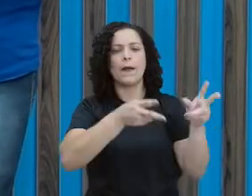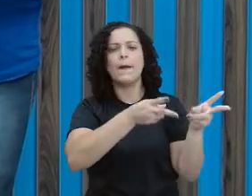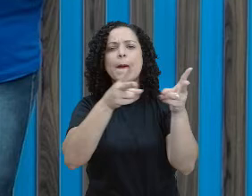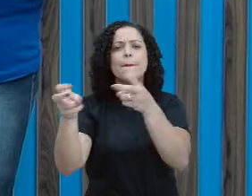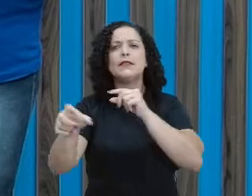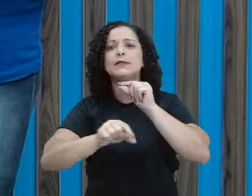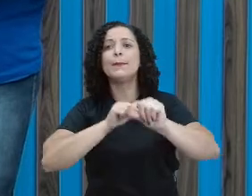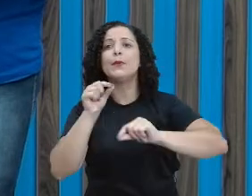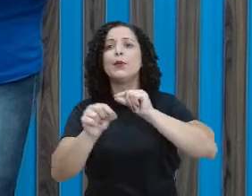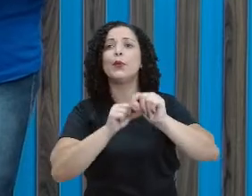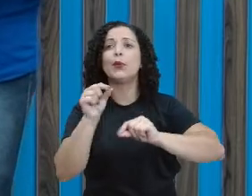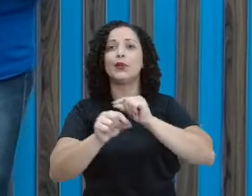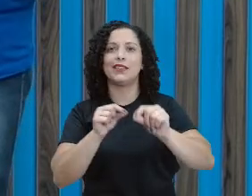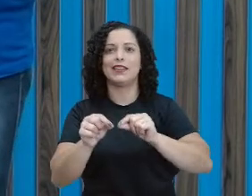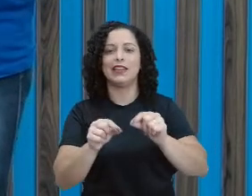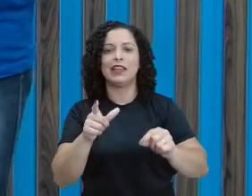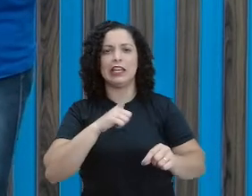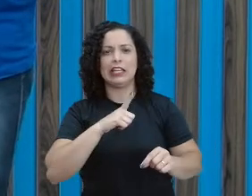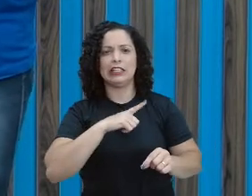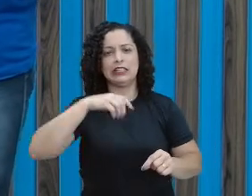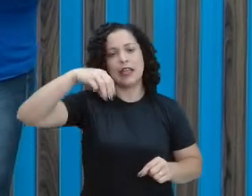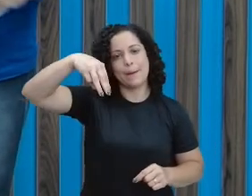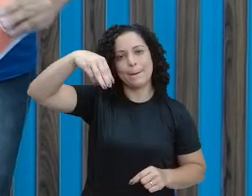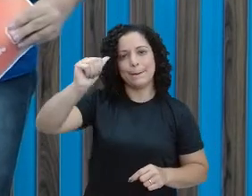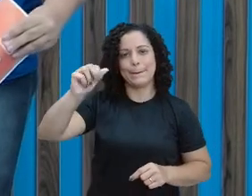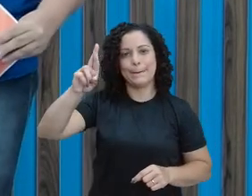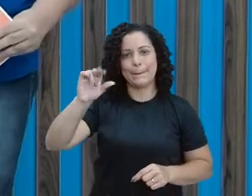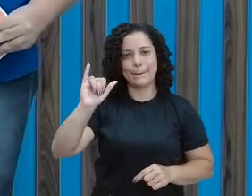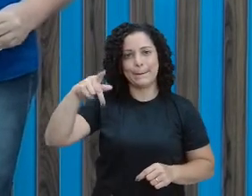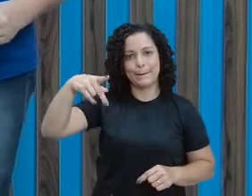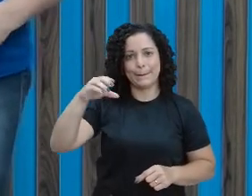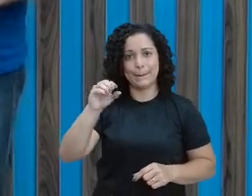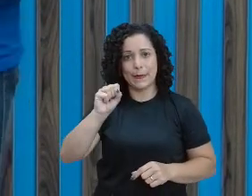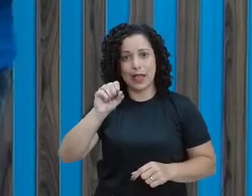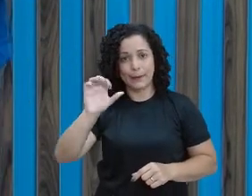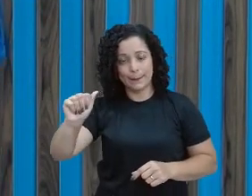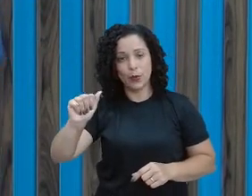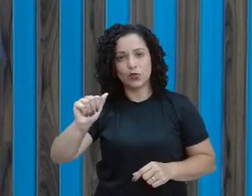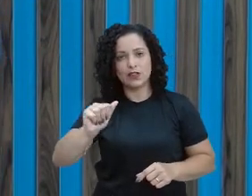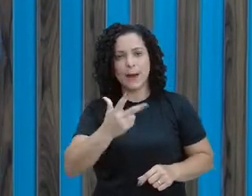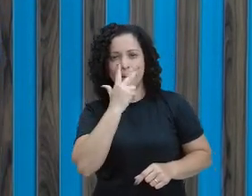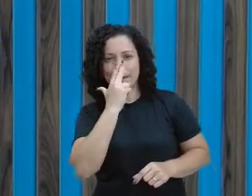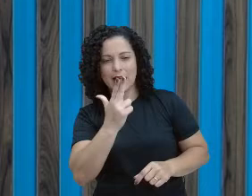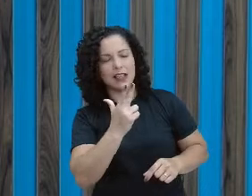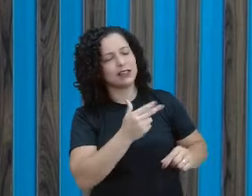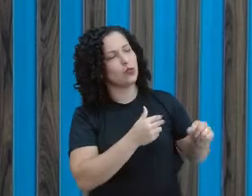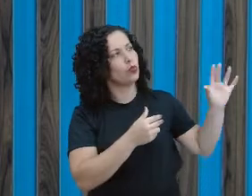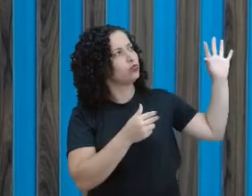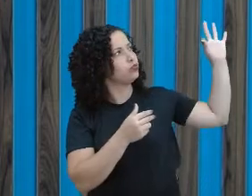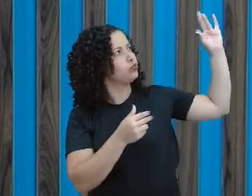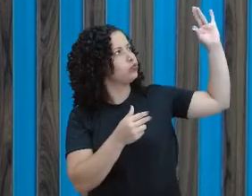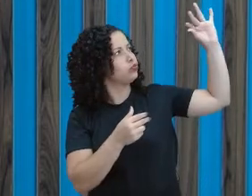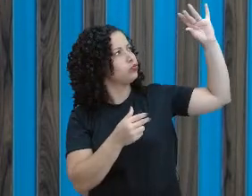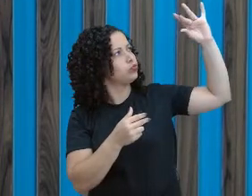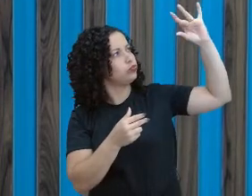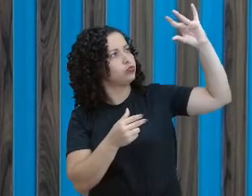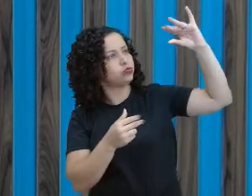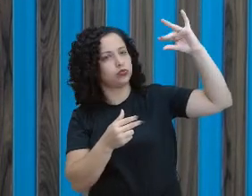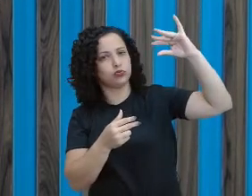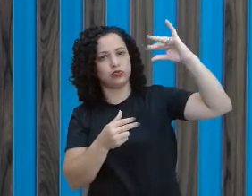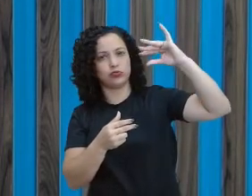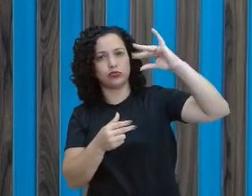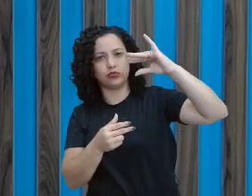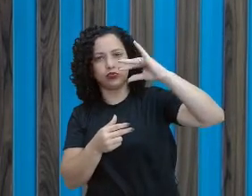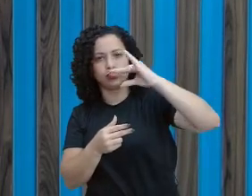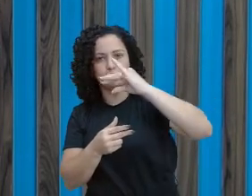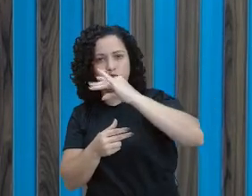que as mariposas, existiam mariposas escuras e claras. E no decorrer do tempo, eles perceberam que aquelas mariposas,